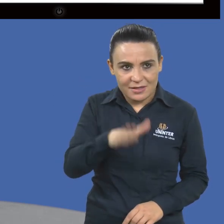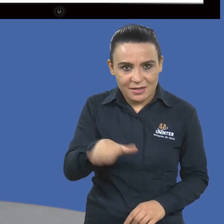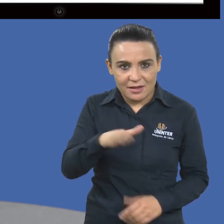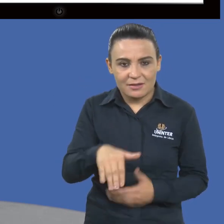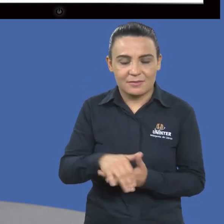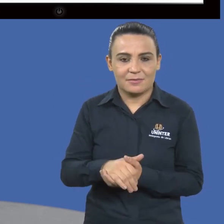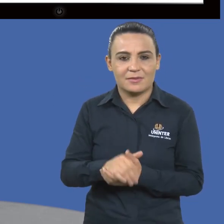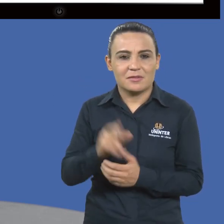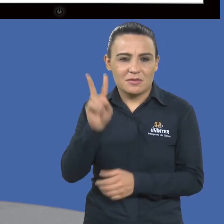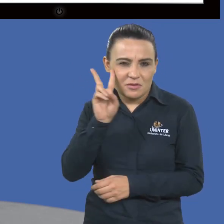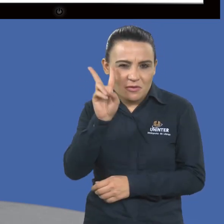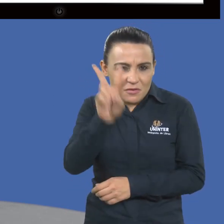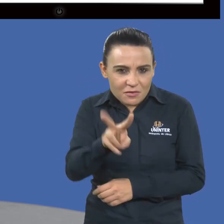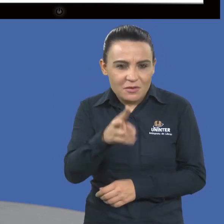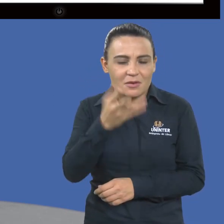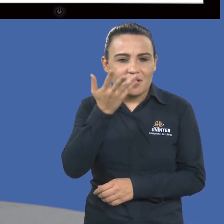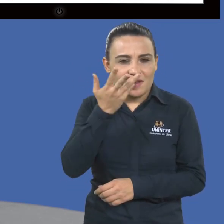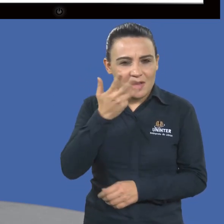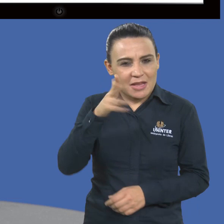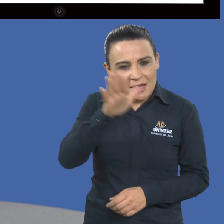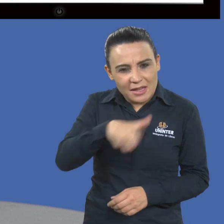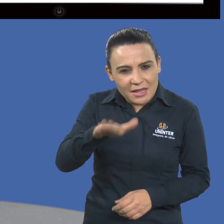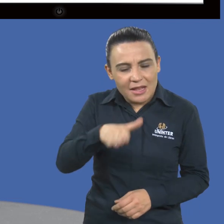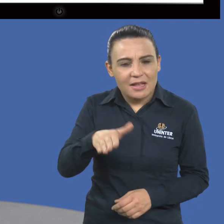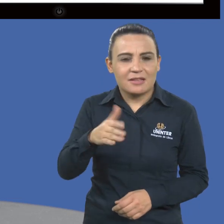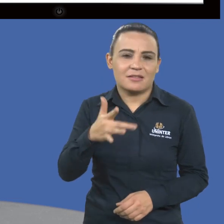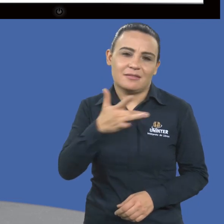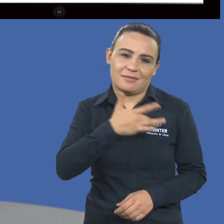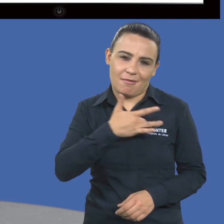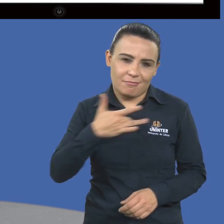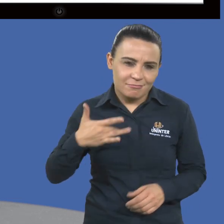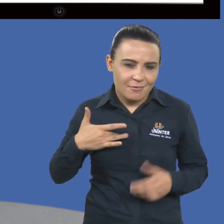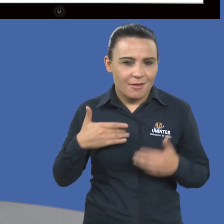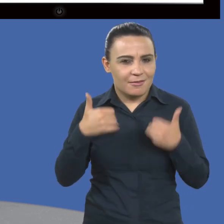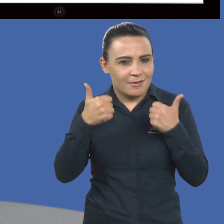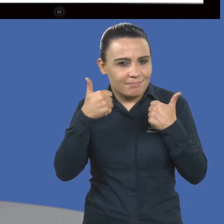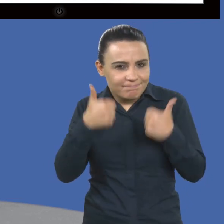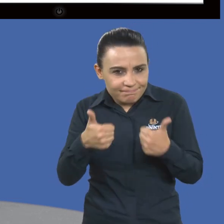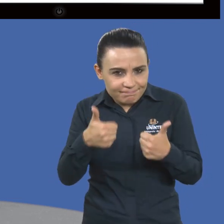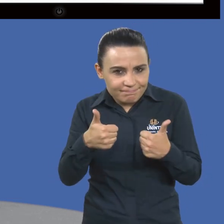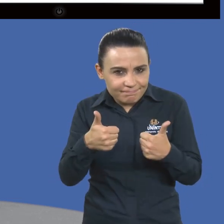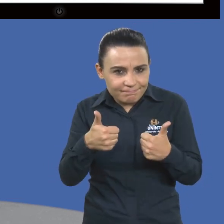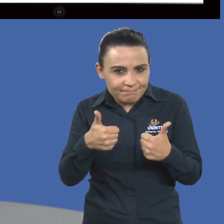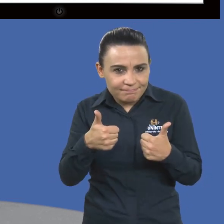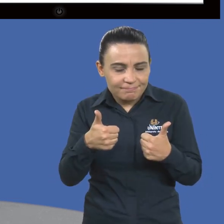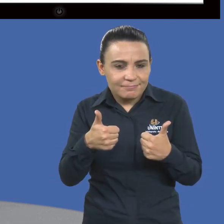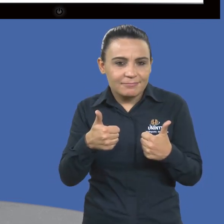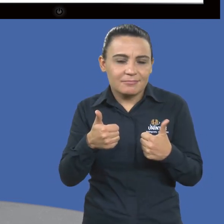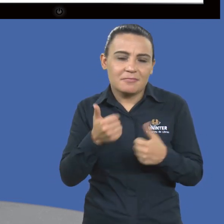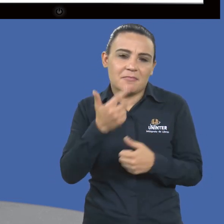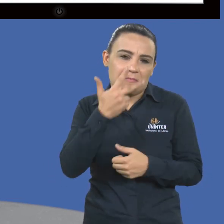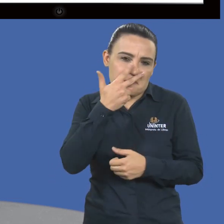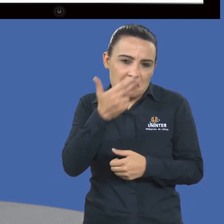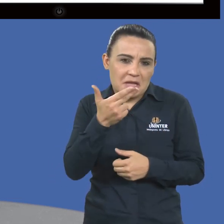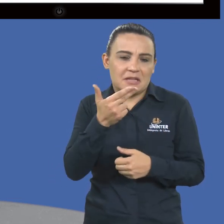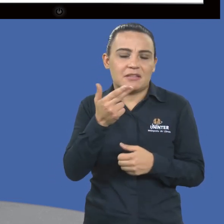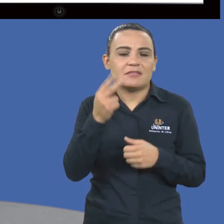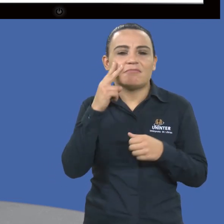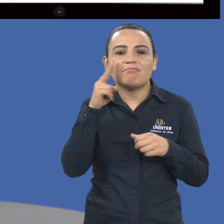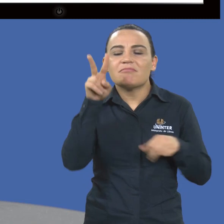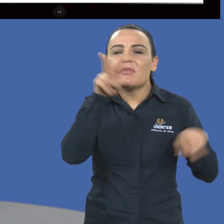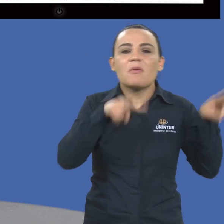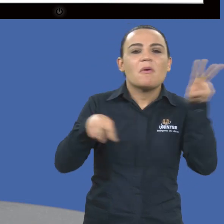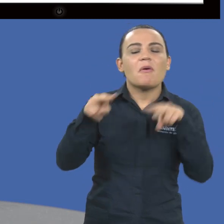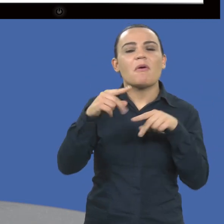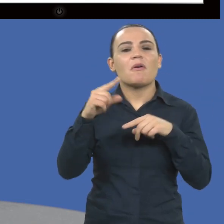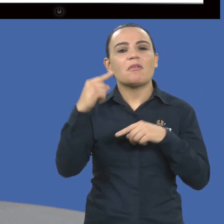ideia. A gente vê que são crianças aparentemente saudáveis, estão bem contatadas